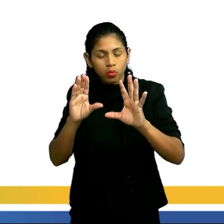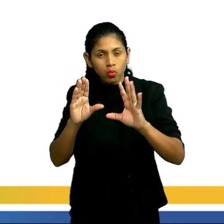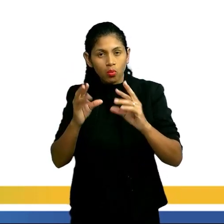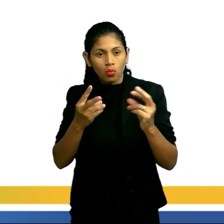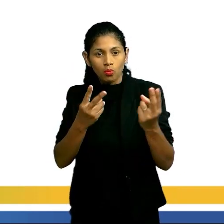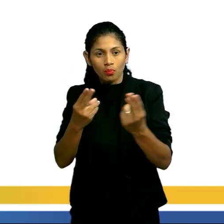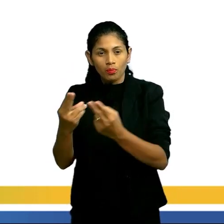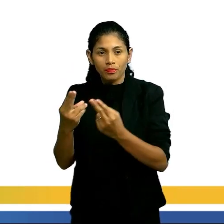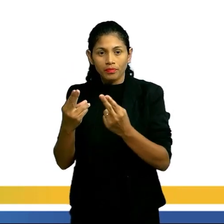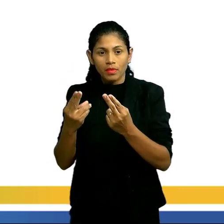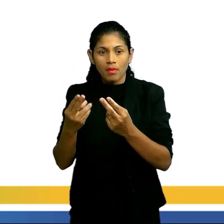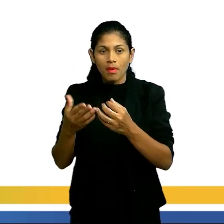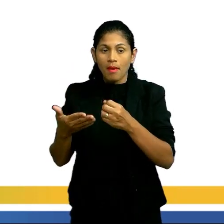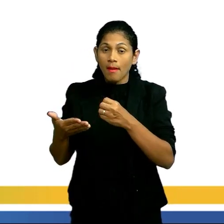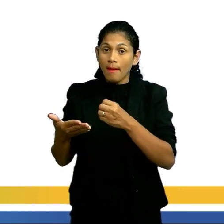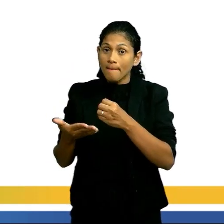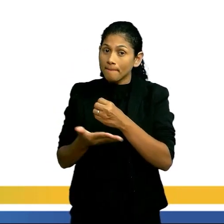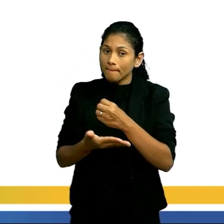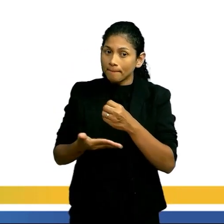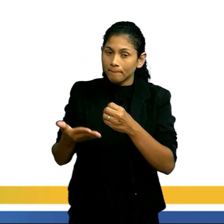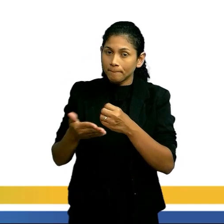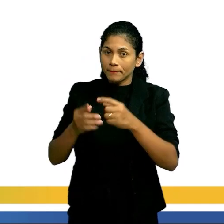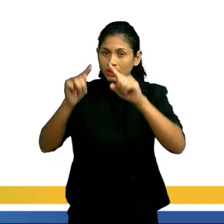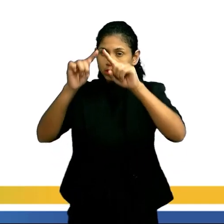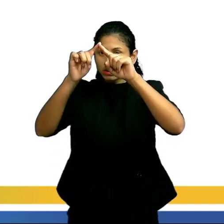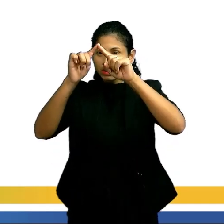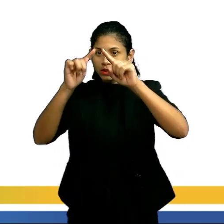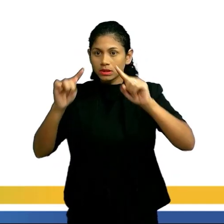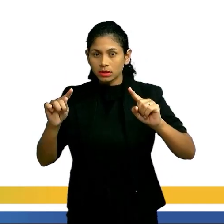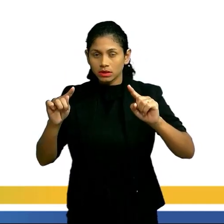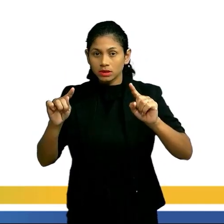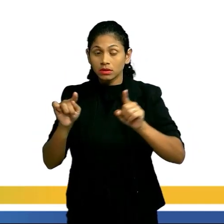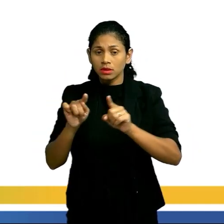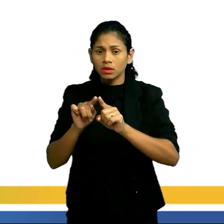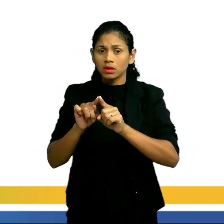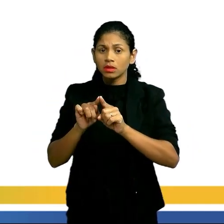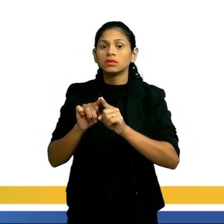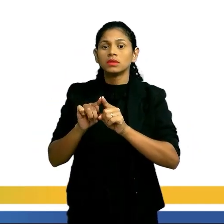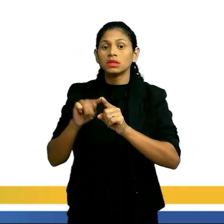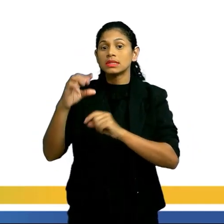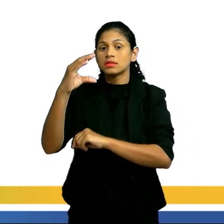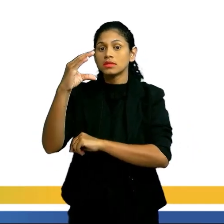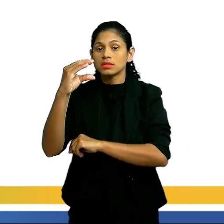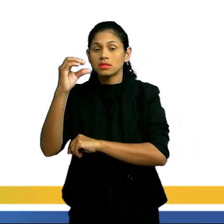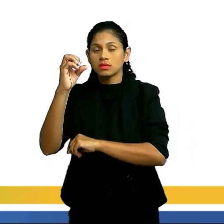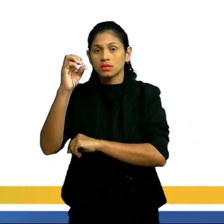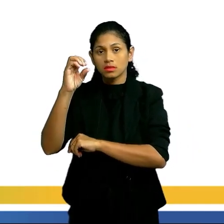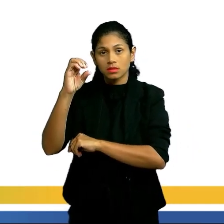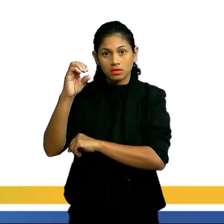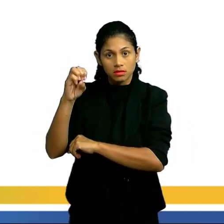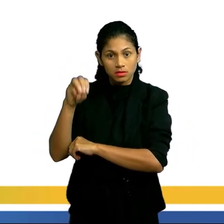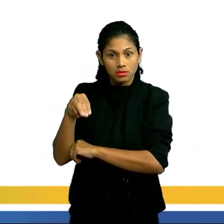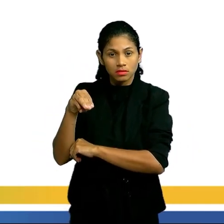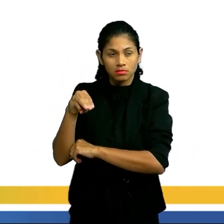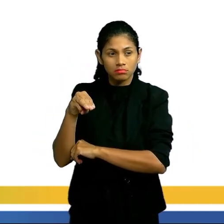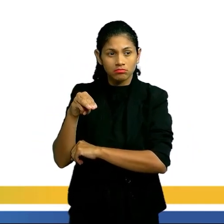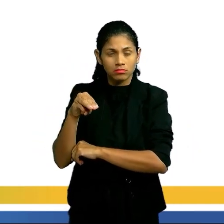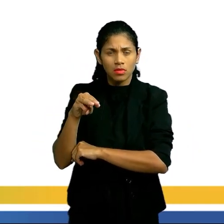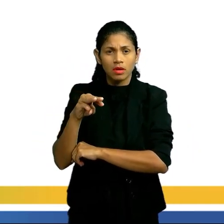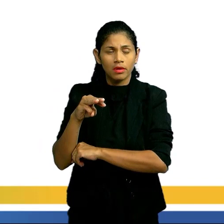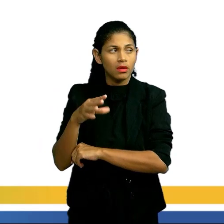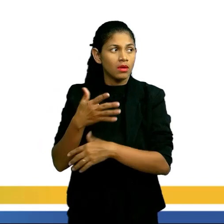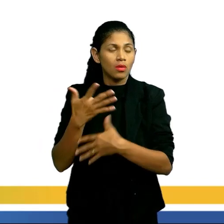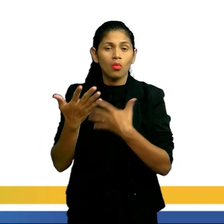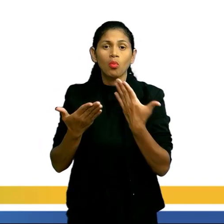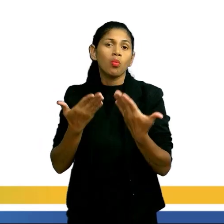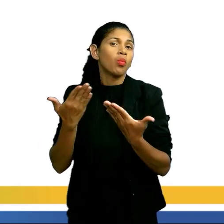centímetros será igual a... Temos aí as alternativas e agora nós vamos resolver essas questões. Ok?